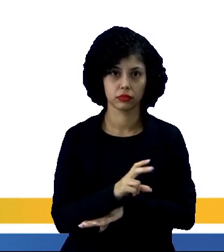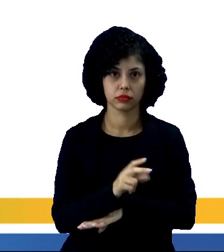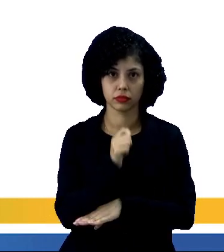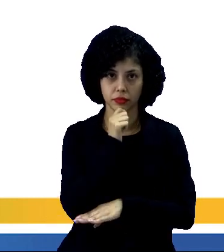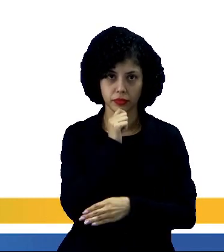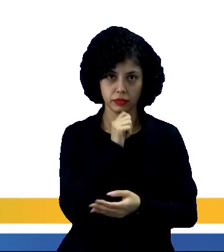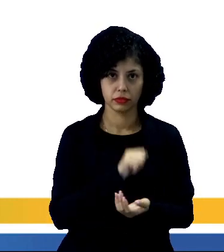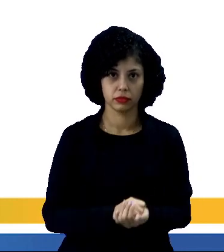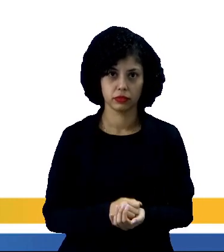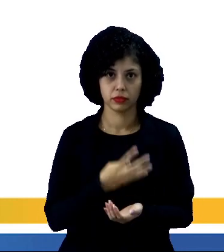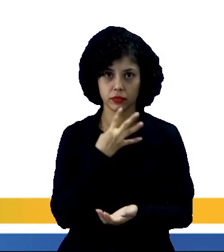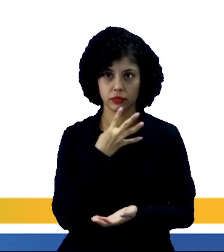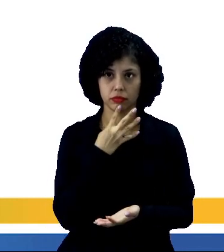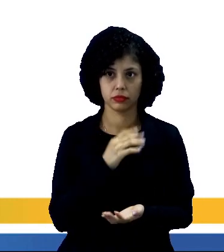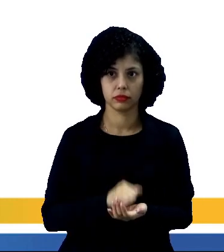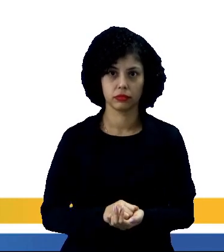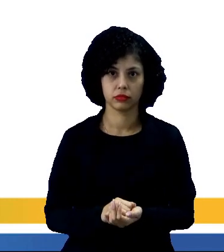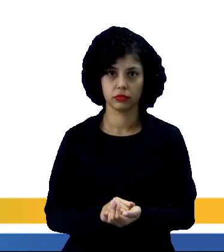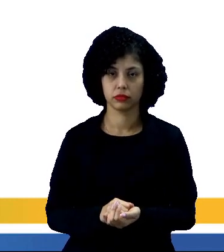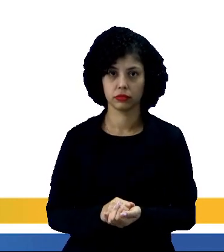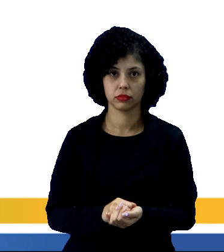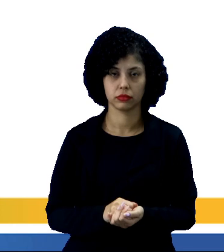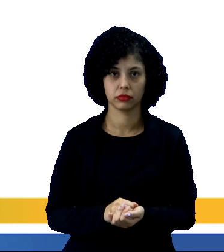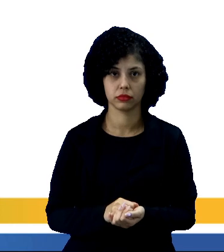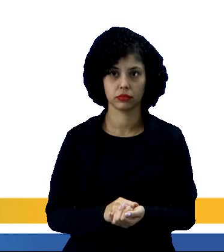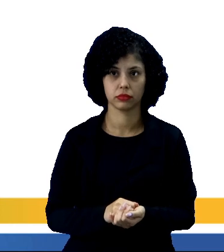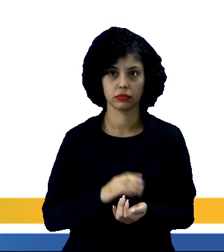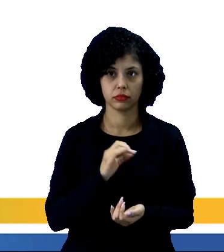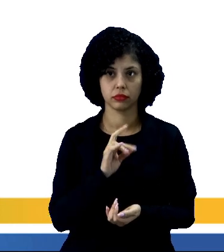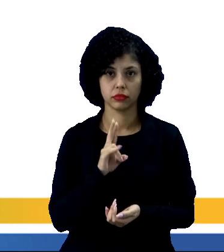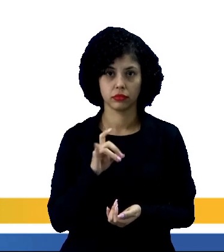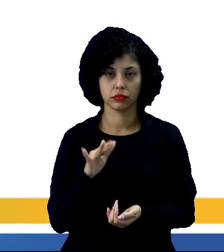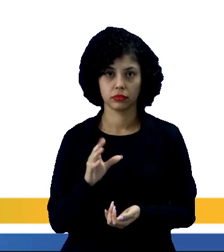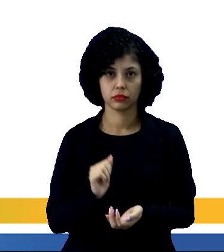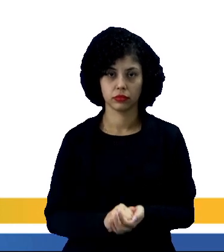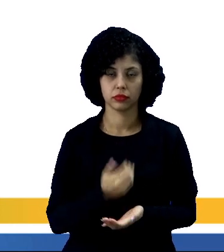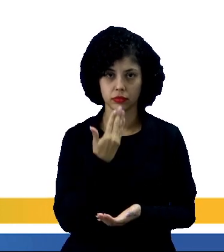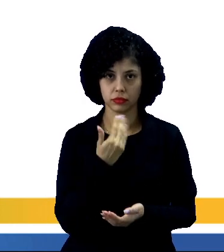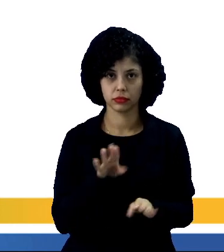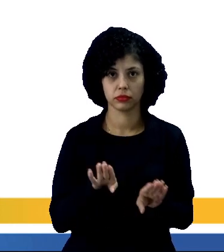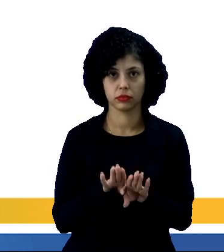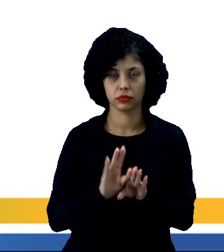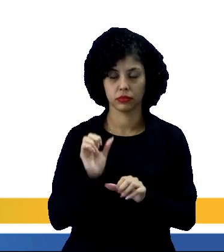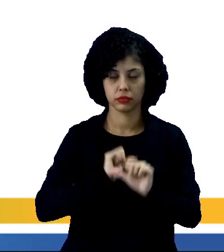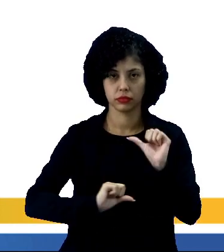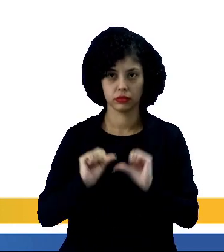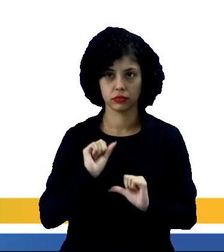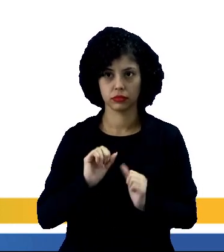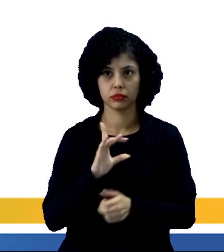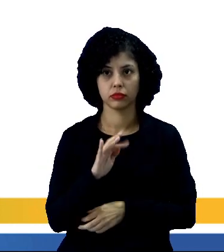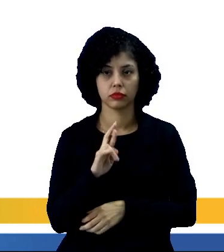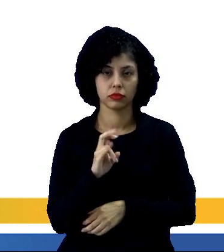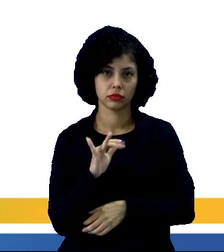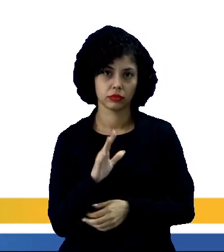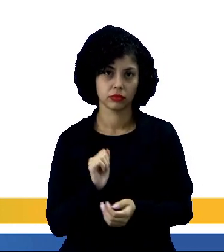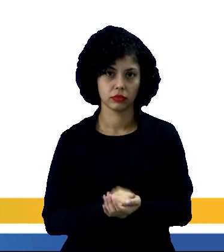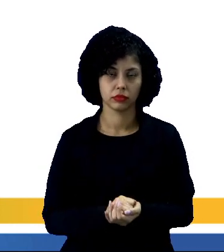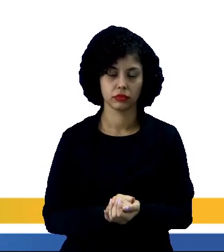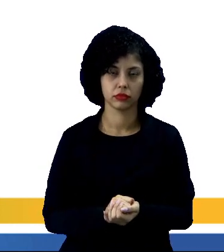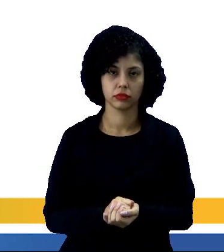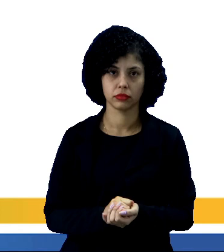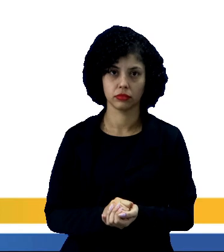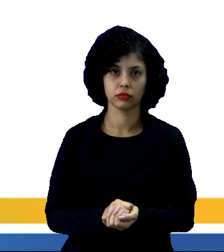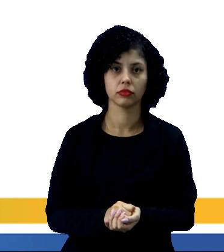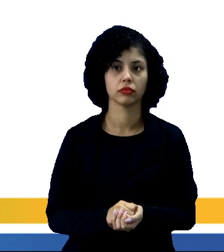conhecido, tá? Antigo conhecido, um órgão hidroalimentado que trocava cilindros